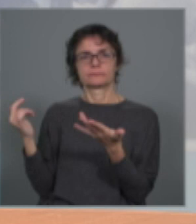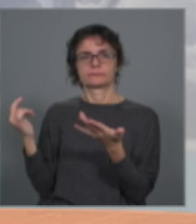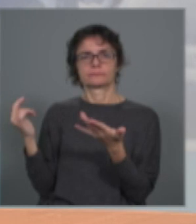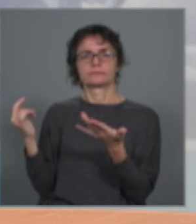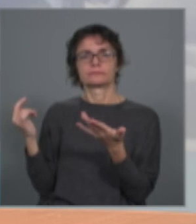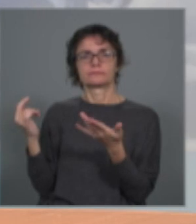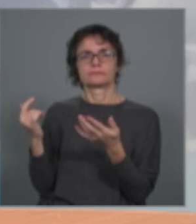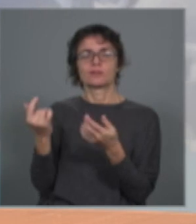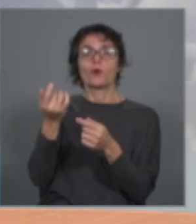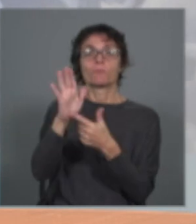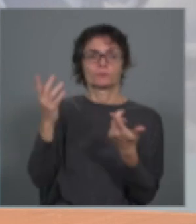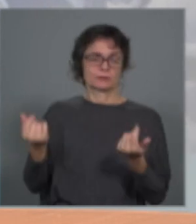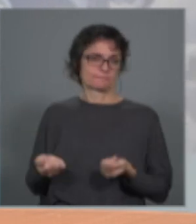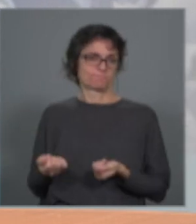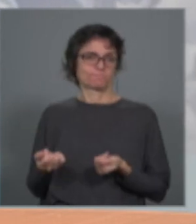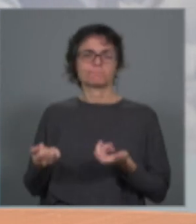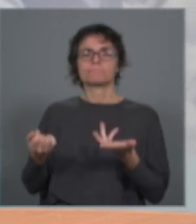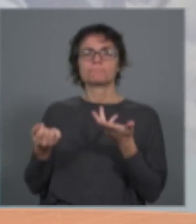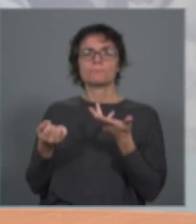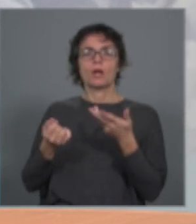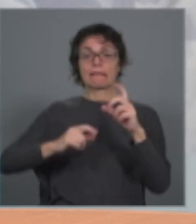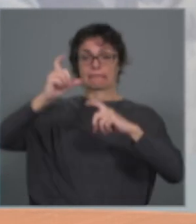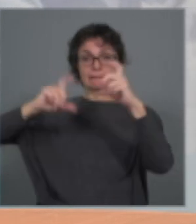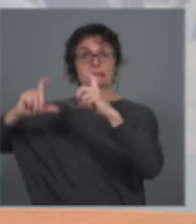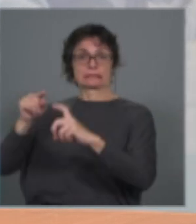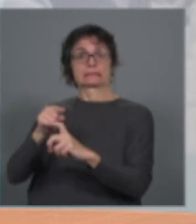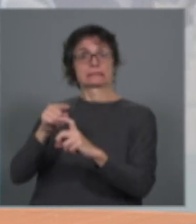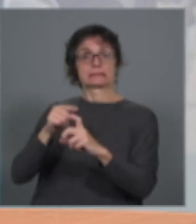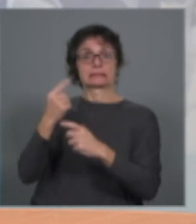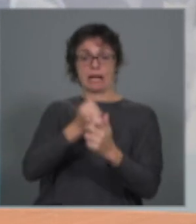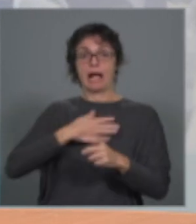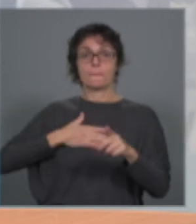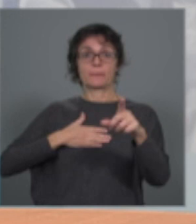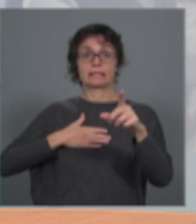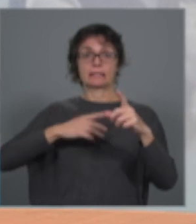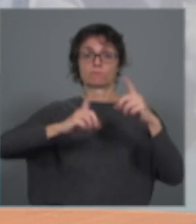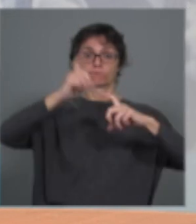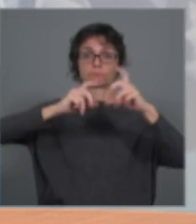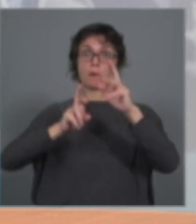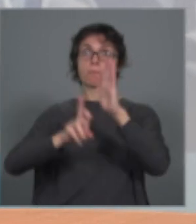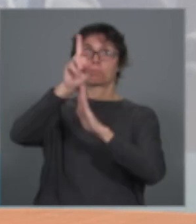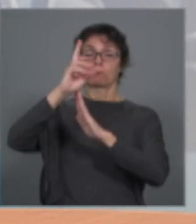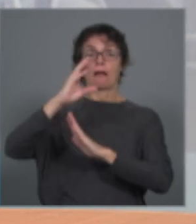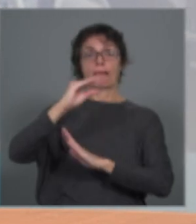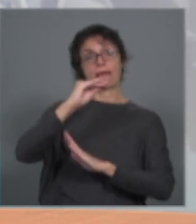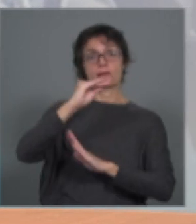numa bolsa de valores a mesma empresa num dia valha 10 e no dia seguinte valha 1000, porque não há dimensão